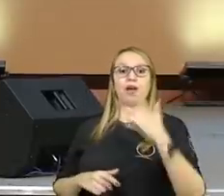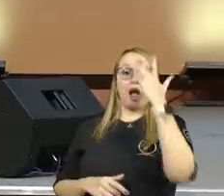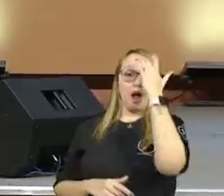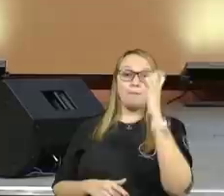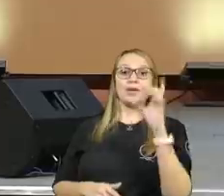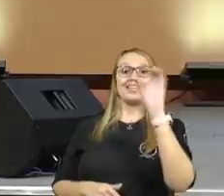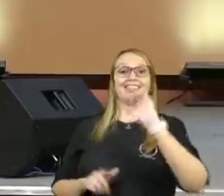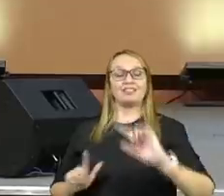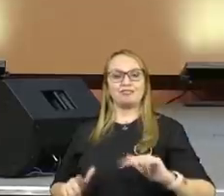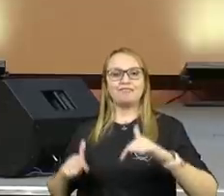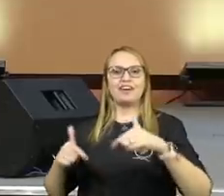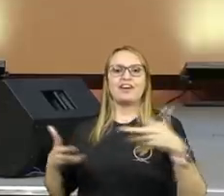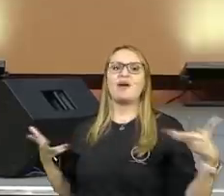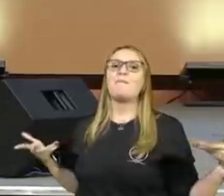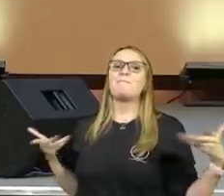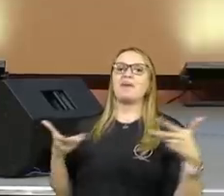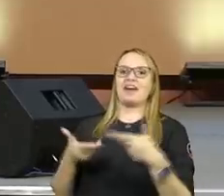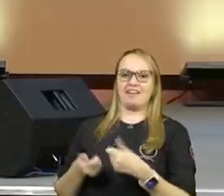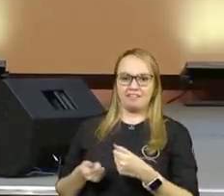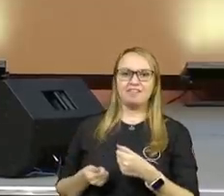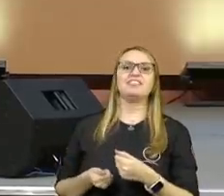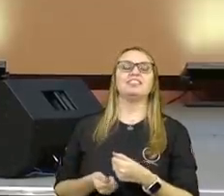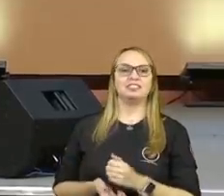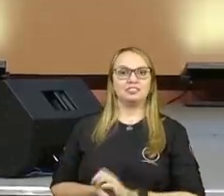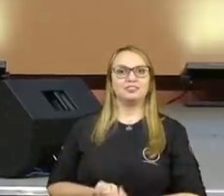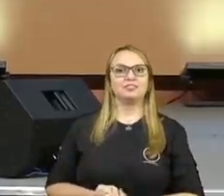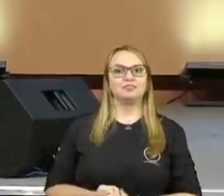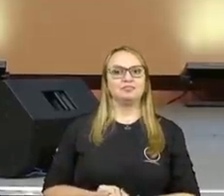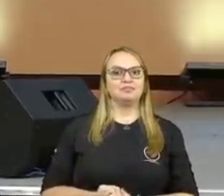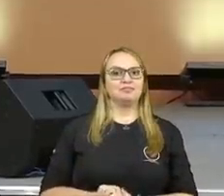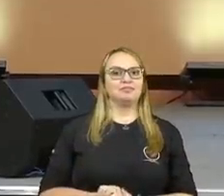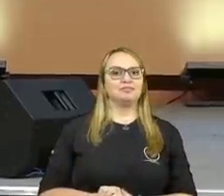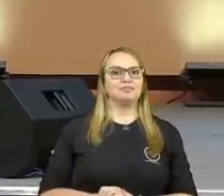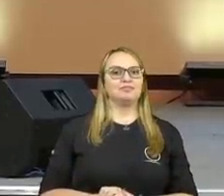Senhor maravilhas no meio de vós.